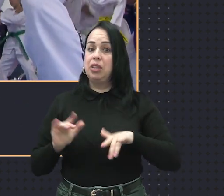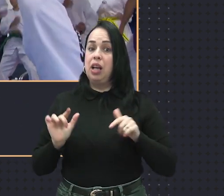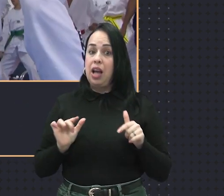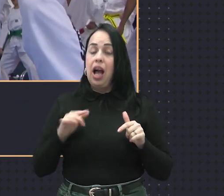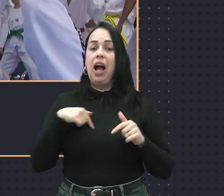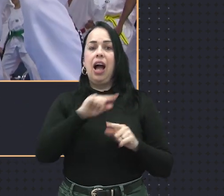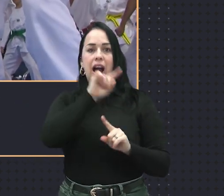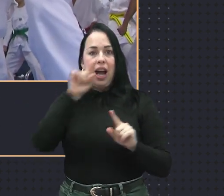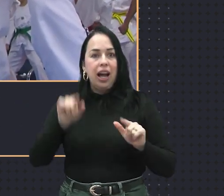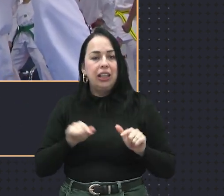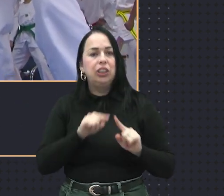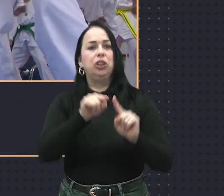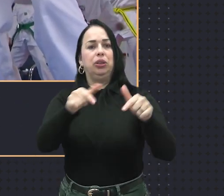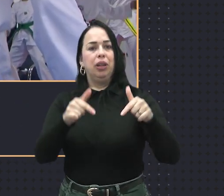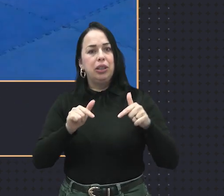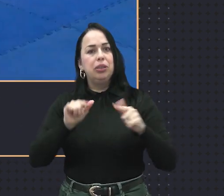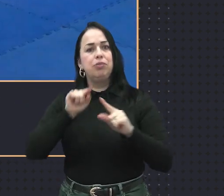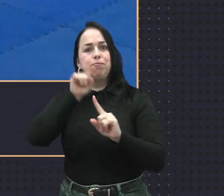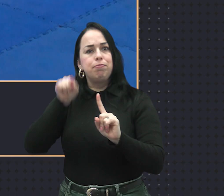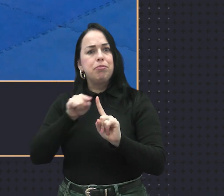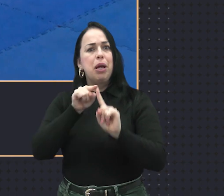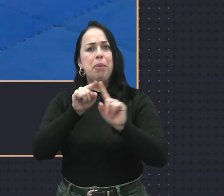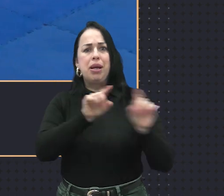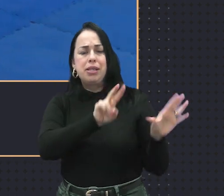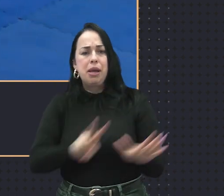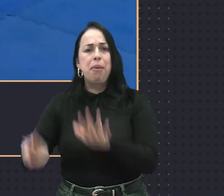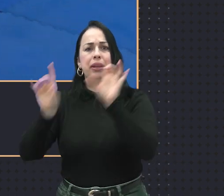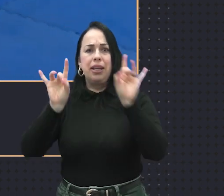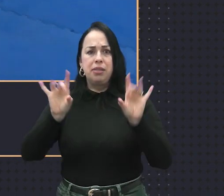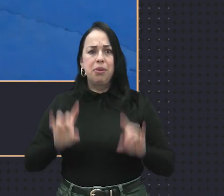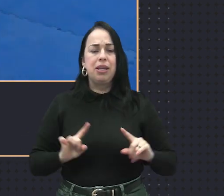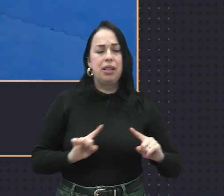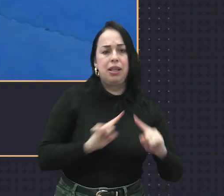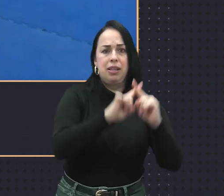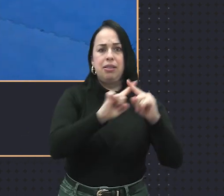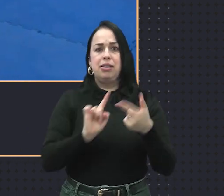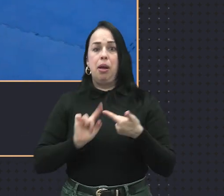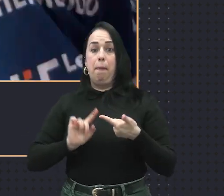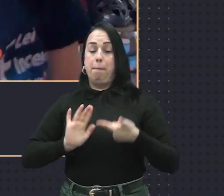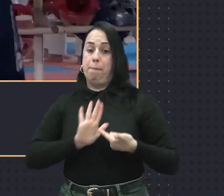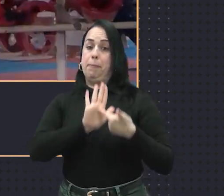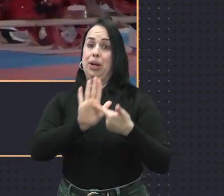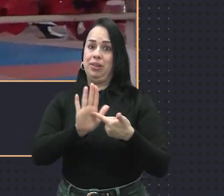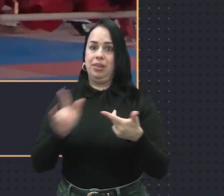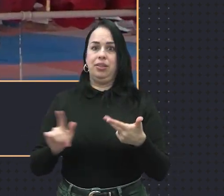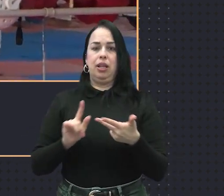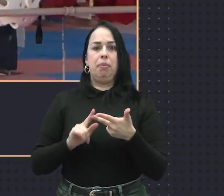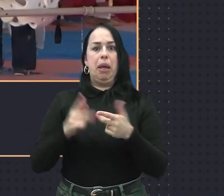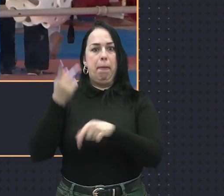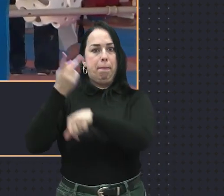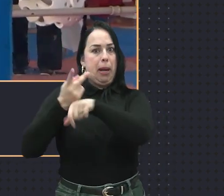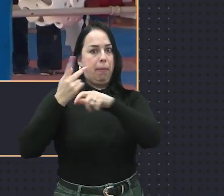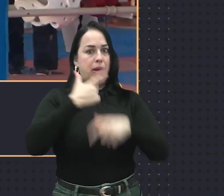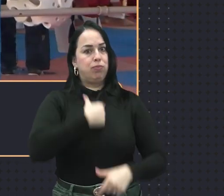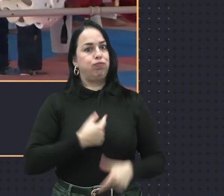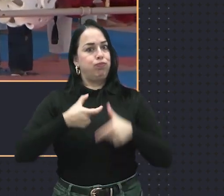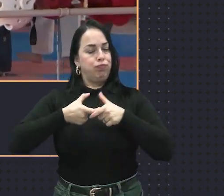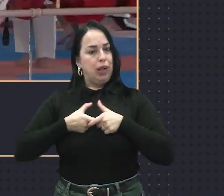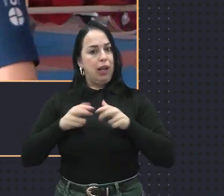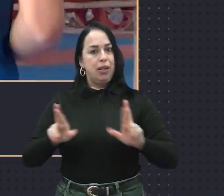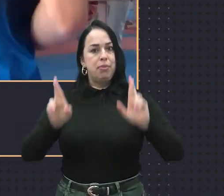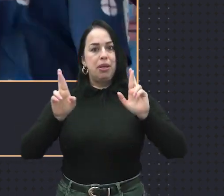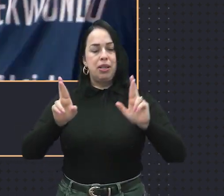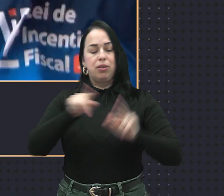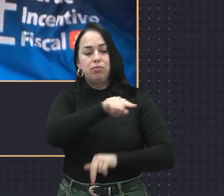iniciativa prevê uma semana inteira de atividades como campeonatos, apresentações e premiações. A expectativa é que